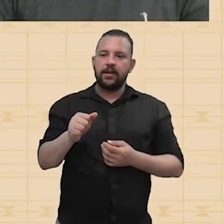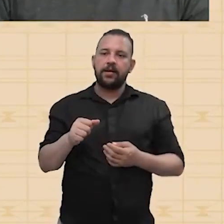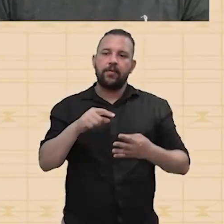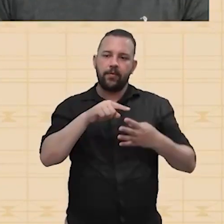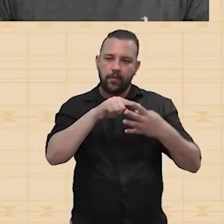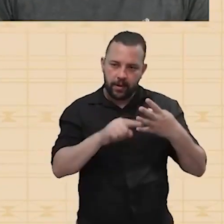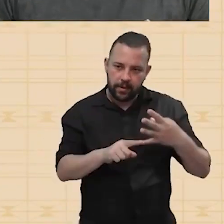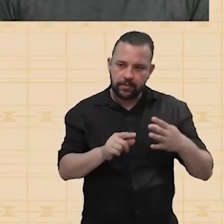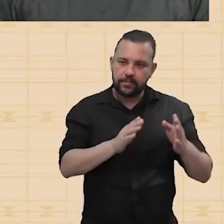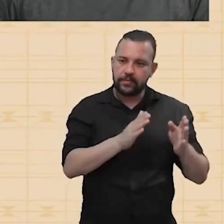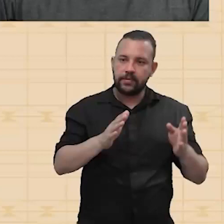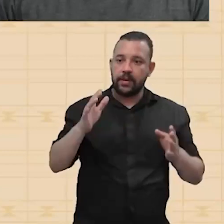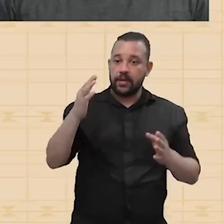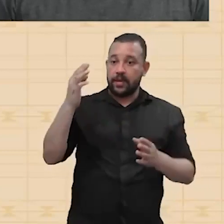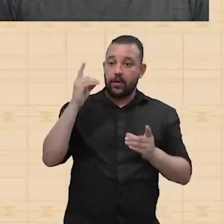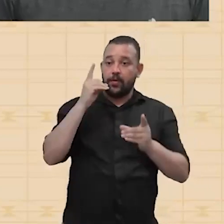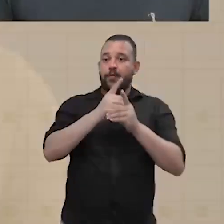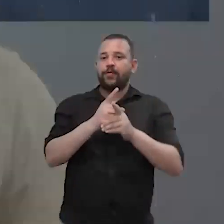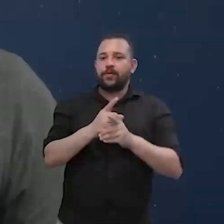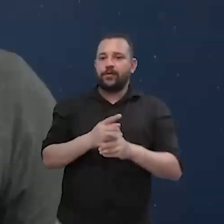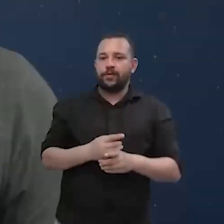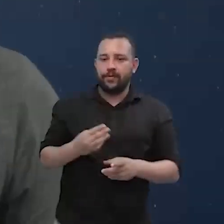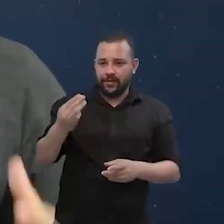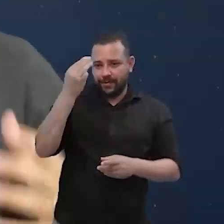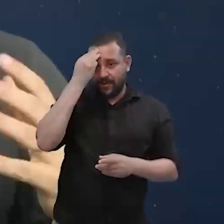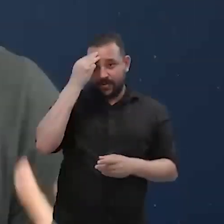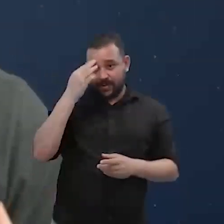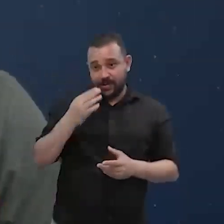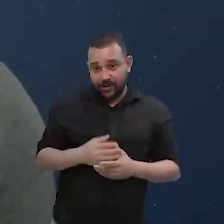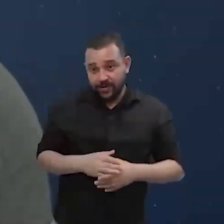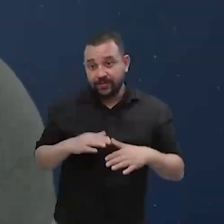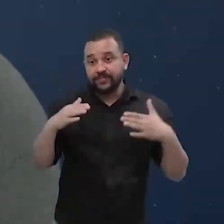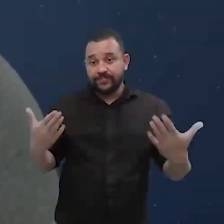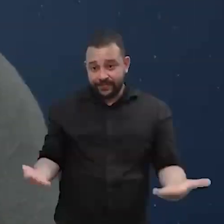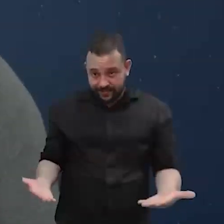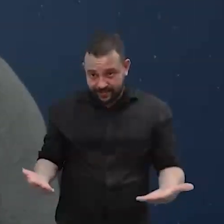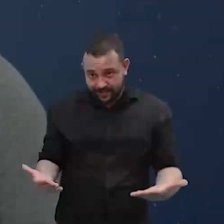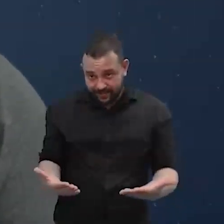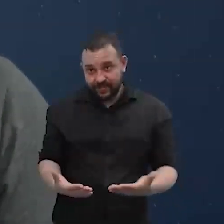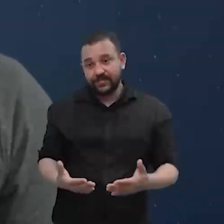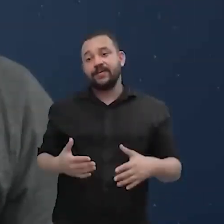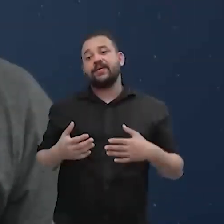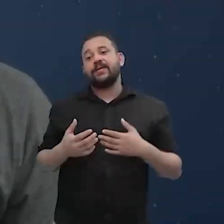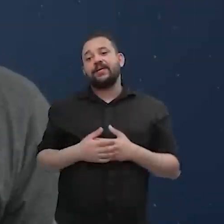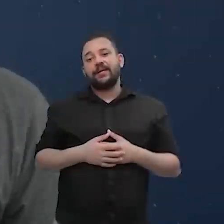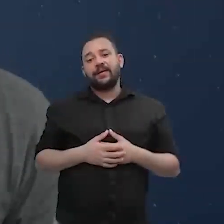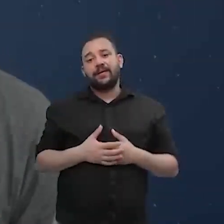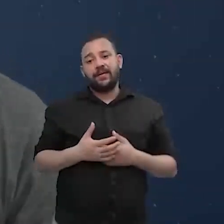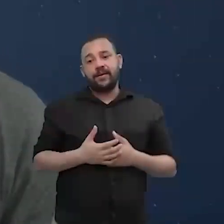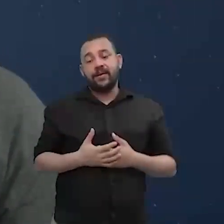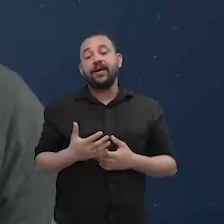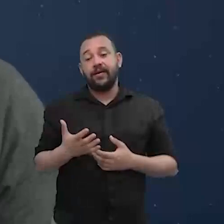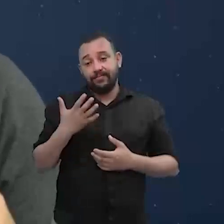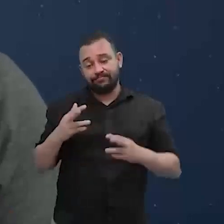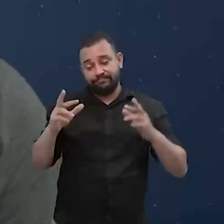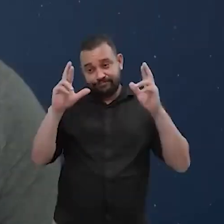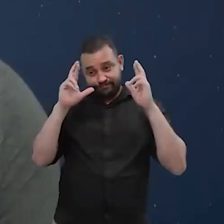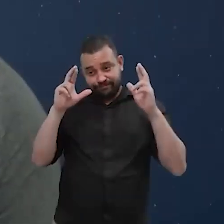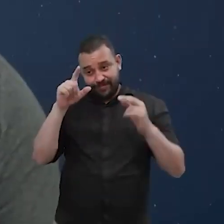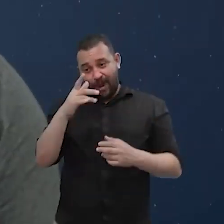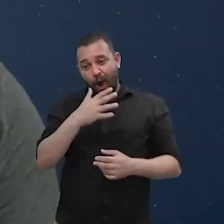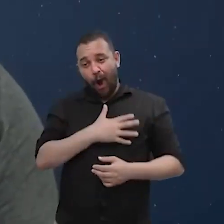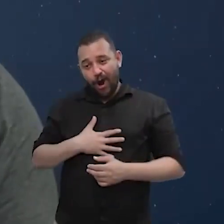moral. Beleza, pessoal? Então, é isso, tá? Espero que vocês tenham gostado,